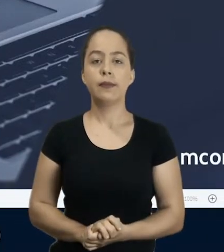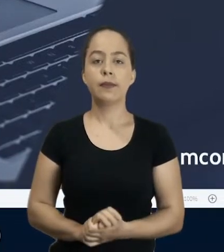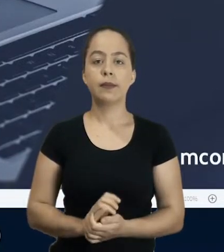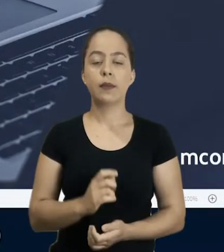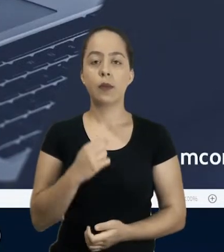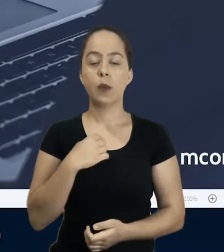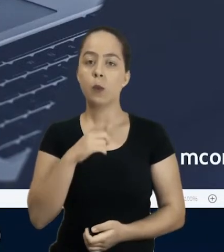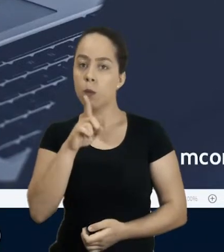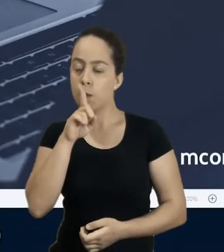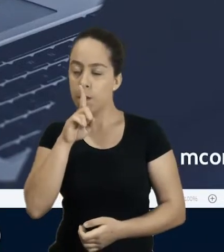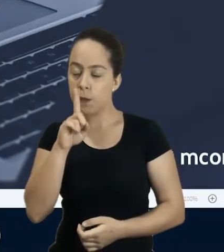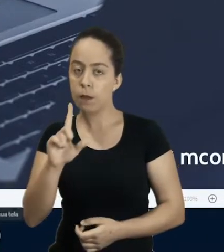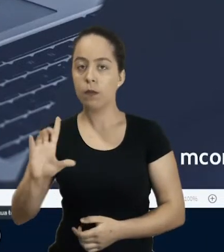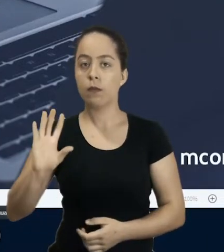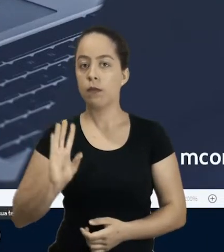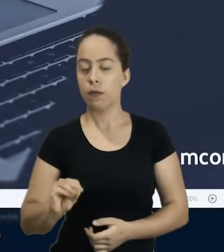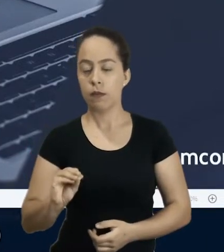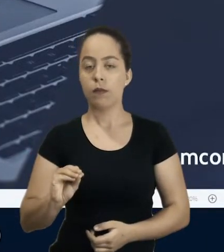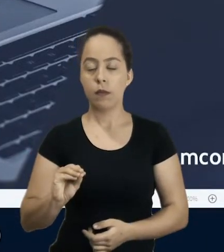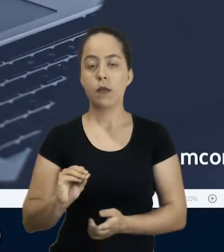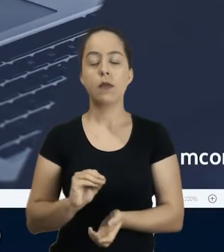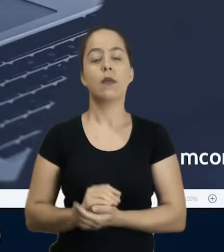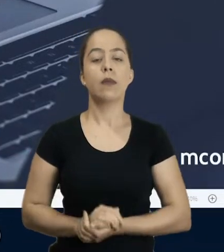Vou deixar o áudio ligado.